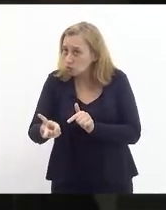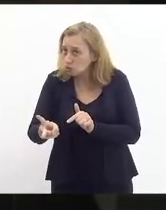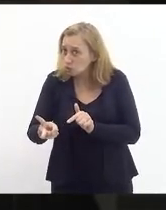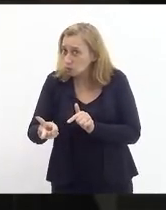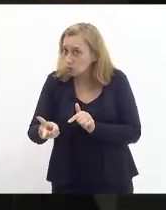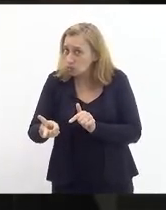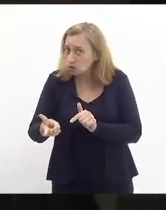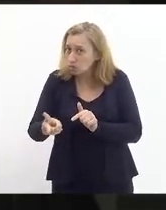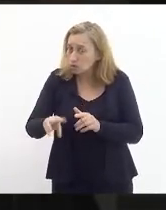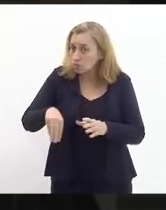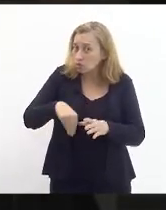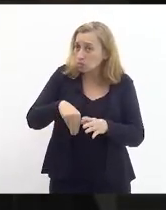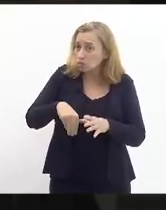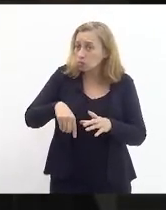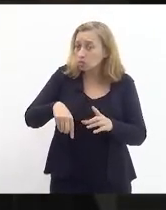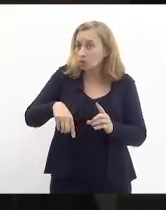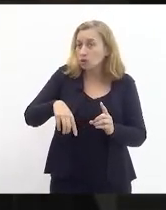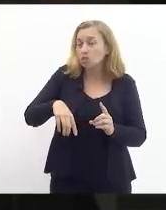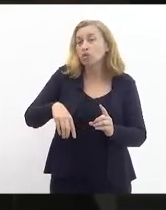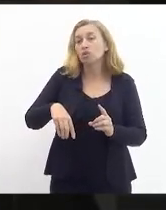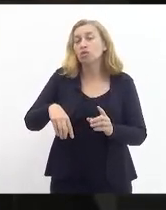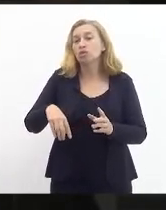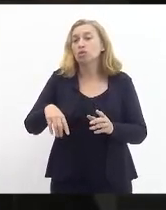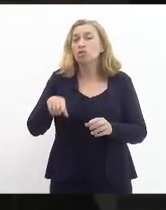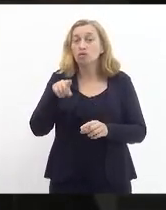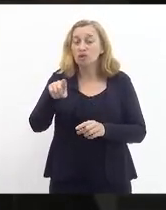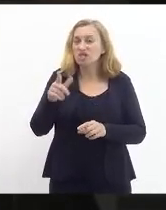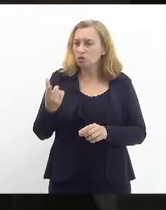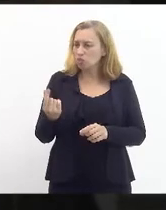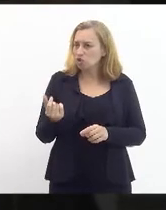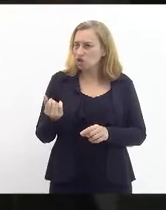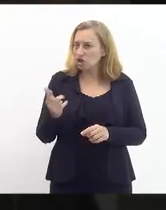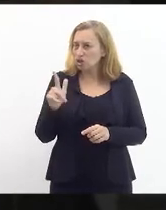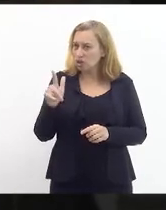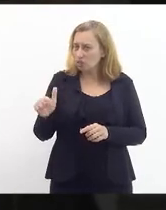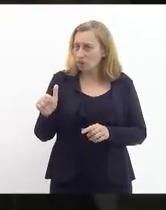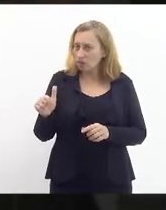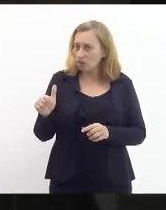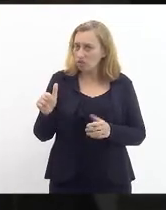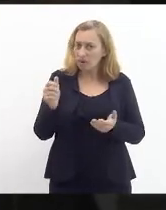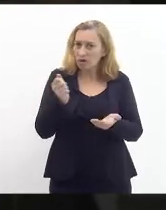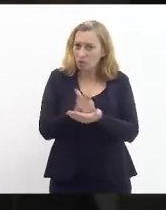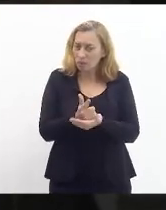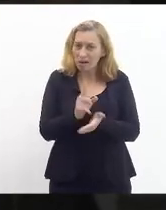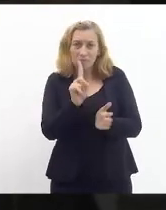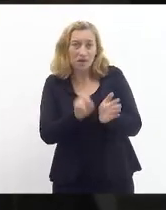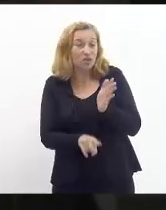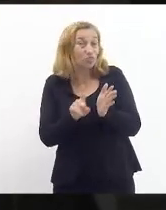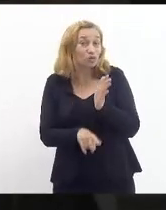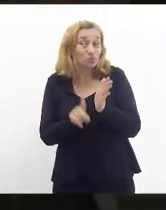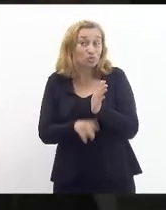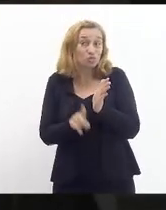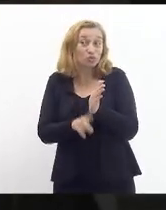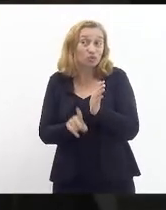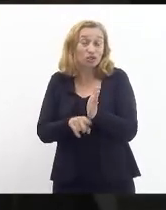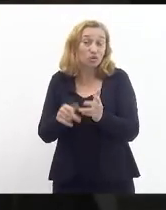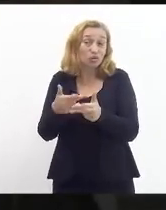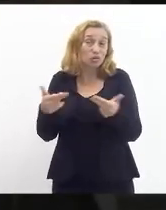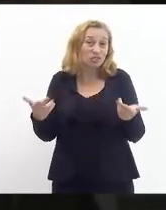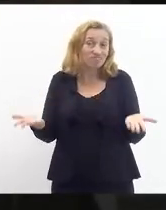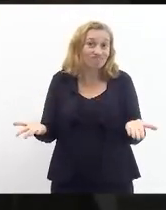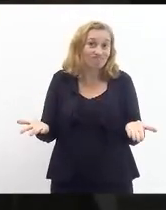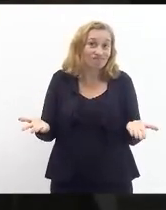população e você com mesmo dinheiro vai comprando cada vez menos Oi